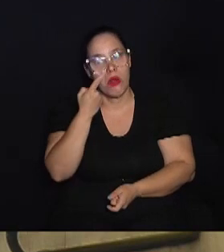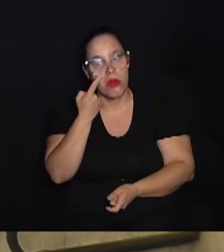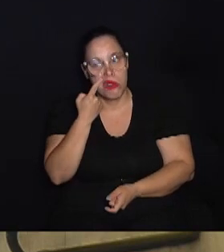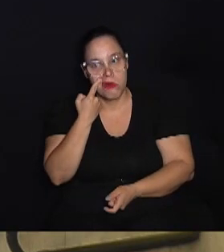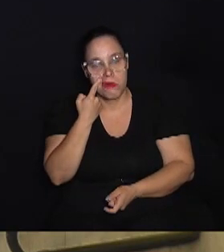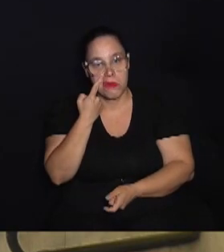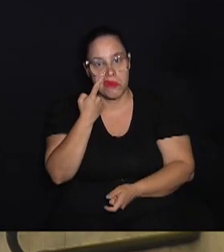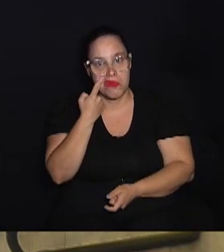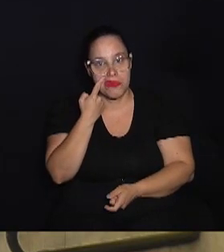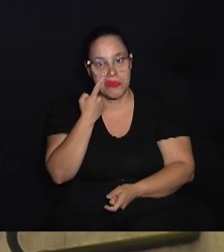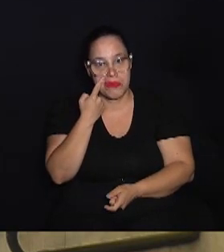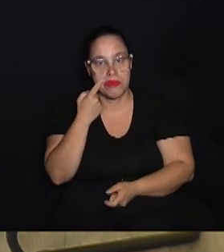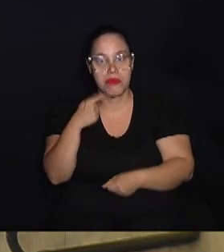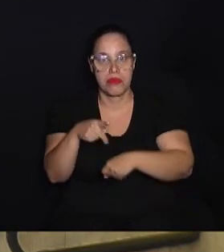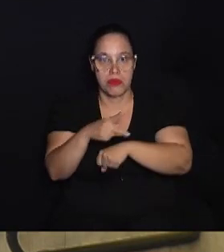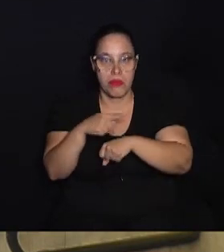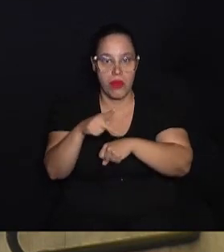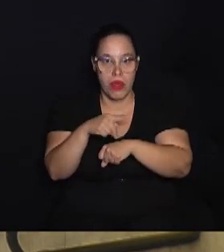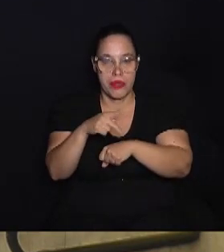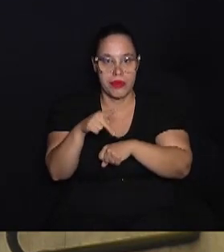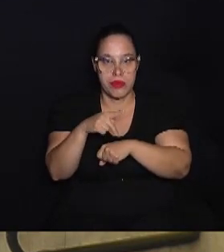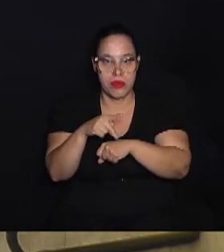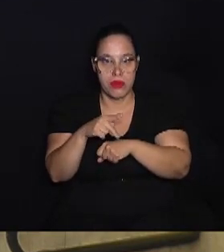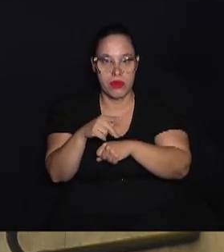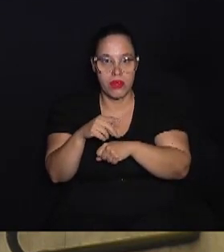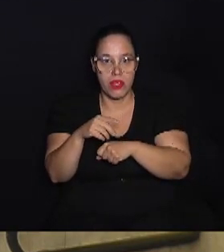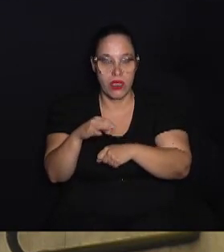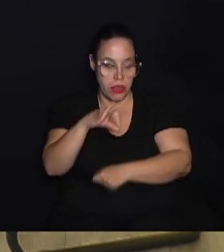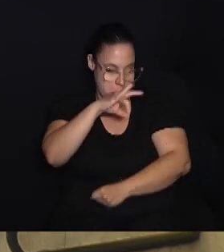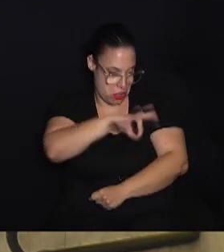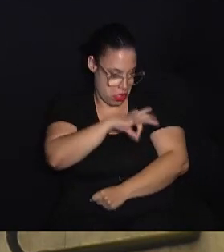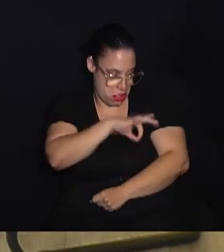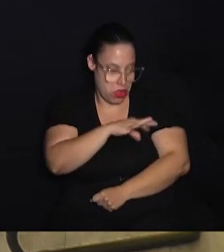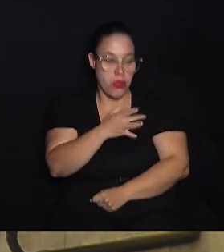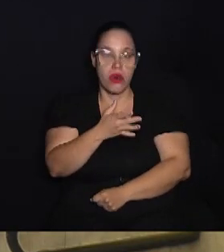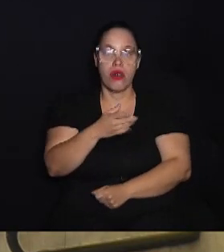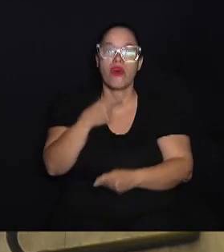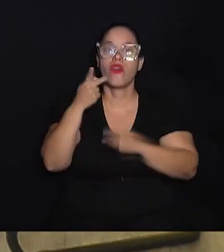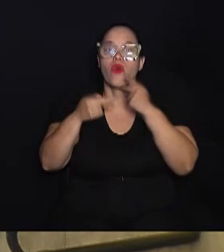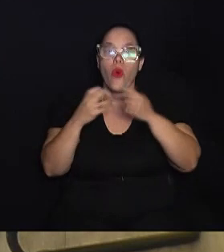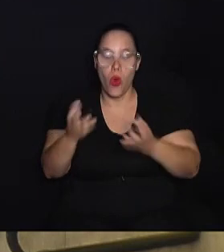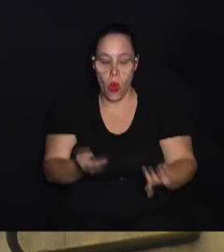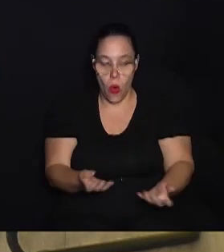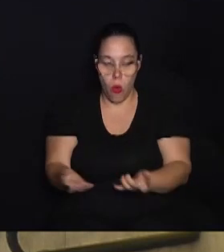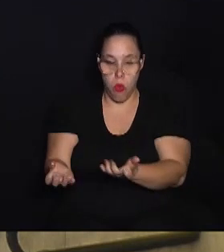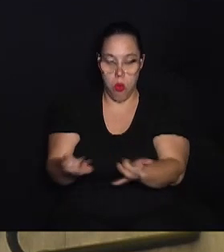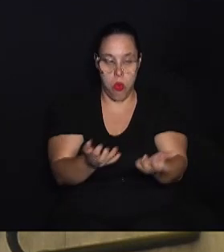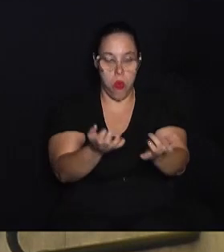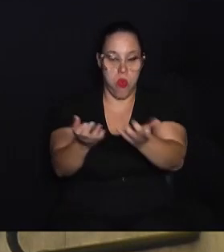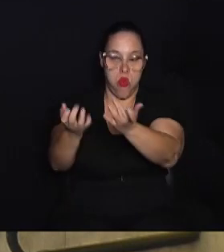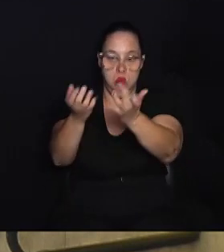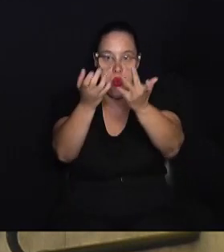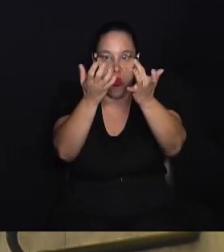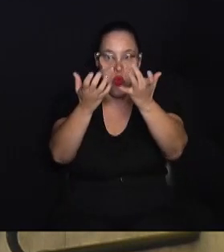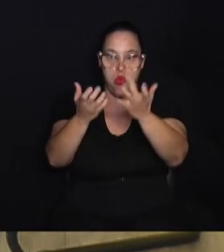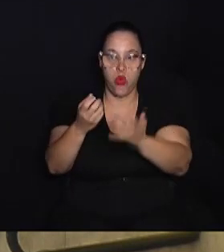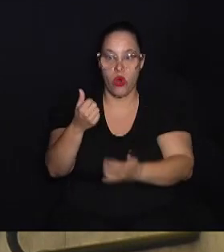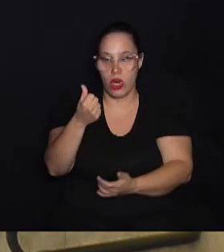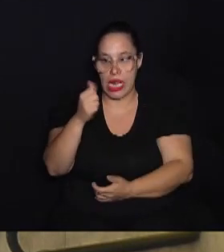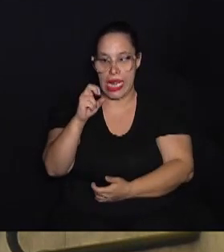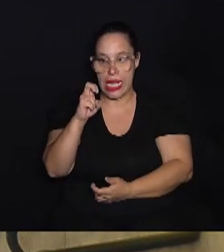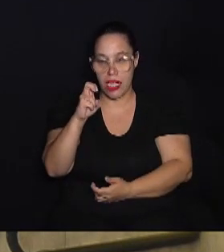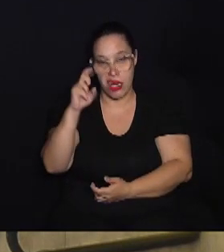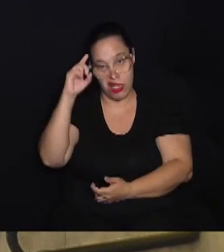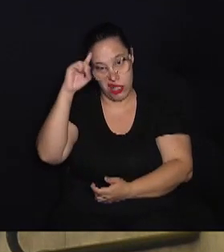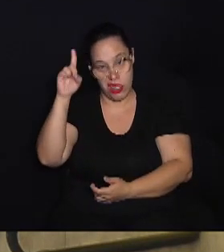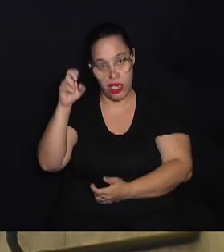em rede nacional, que a polícia está atrás, a gente tá falando daquele fogo que aconteceu há mais ou menos 15 dias lá na